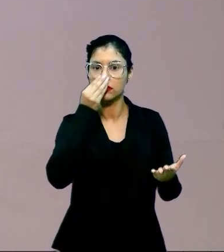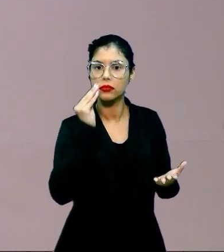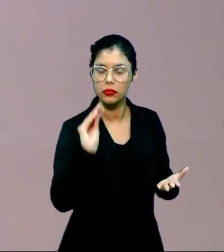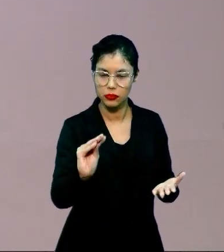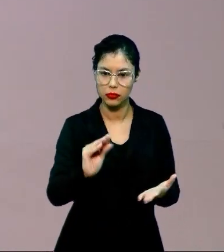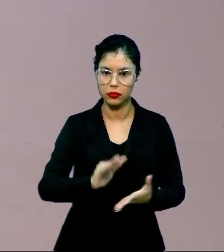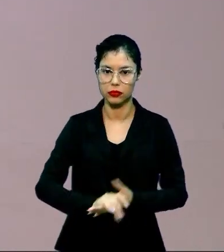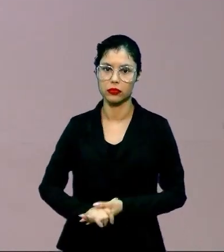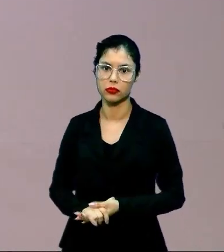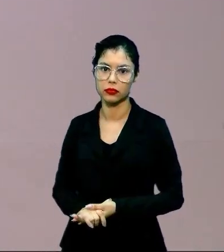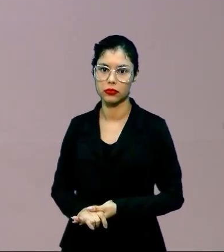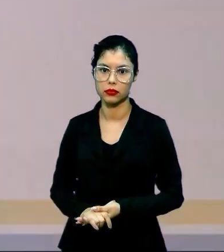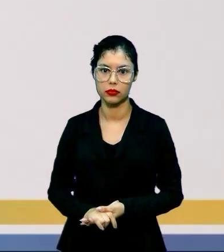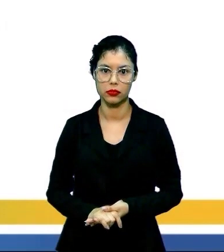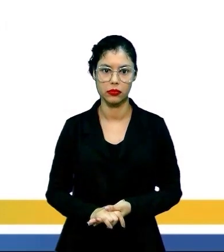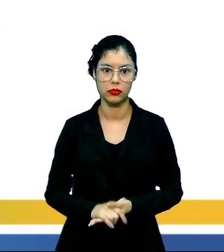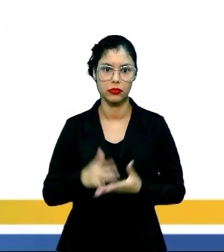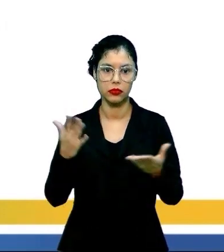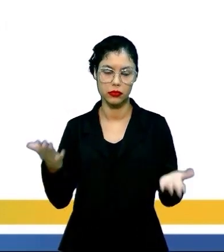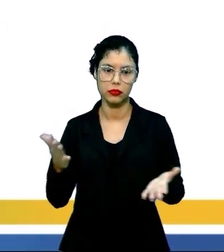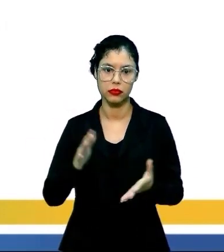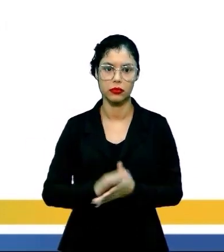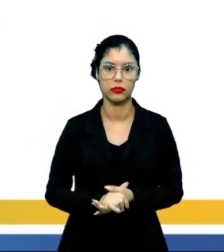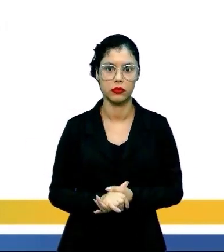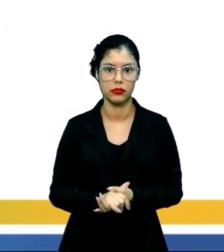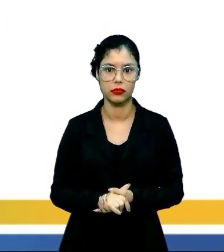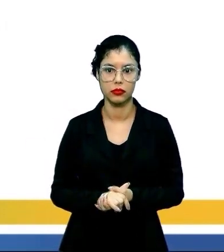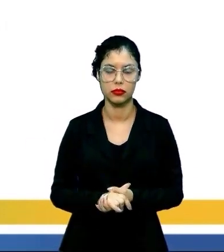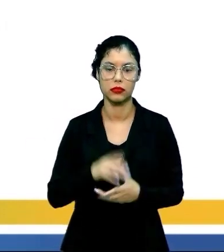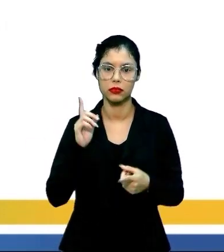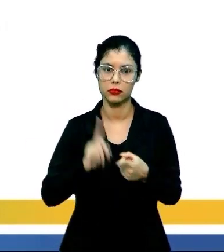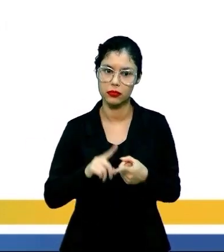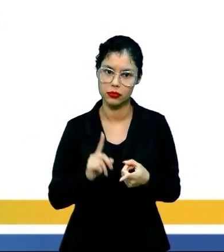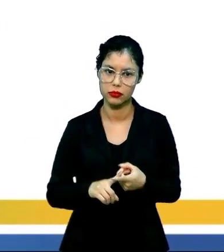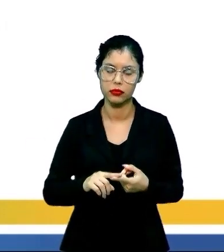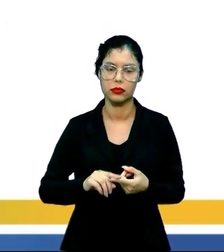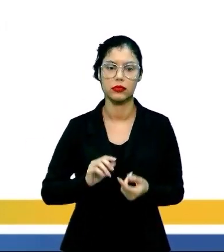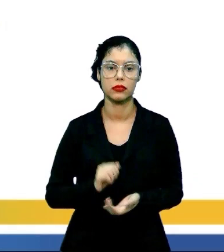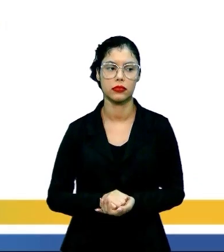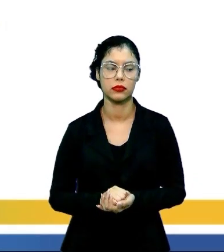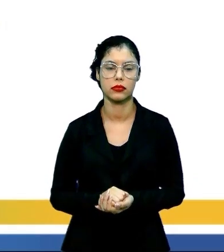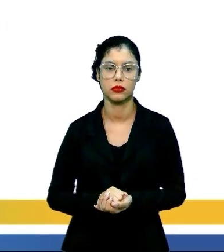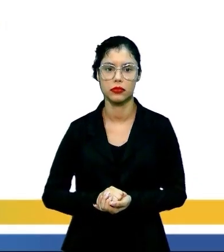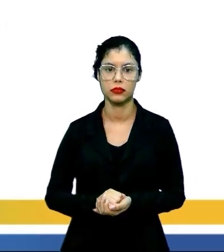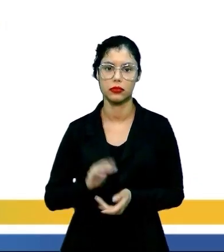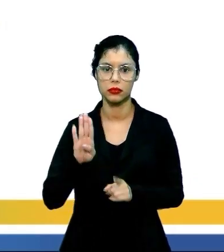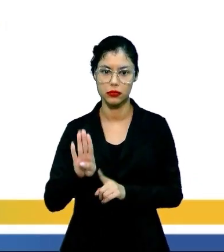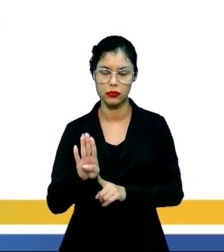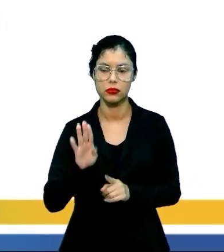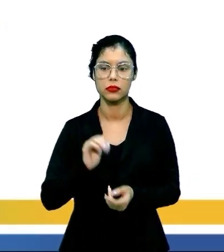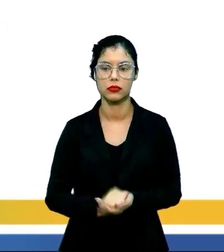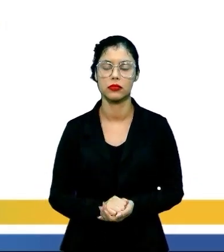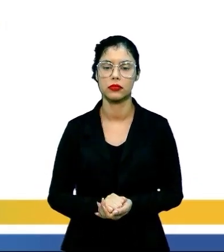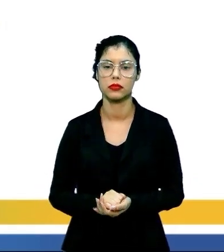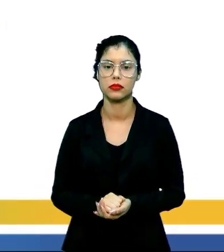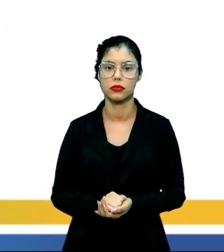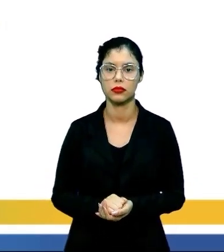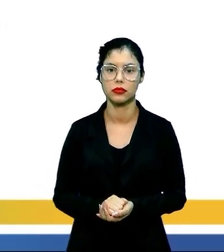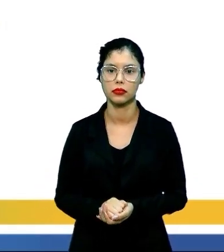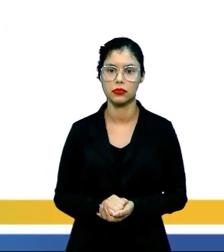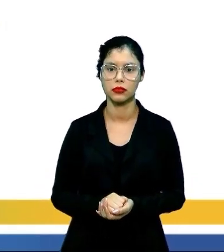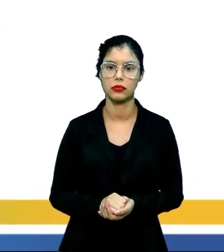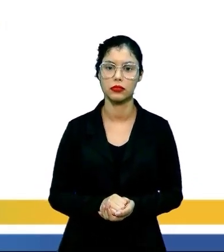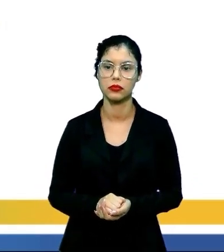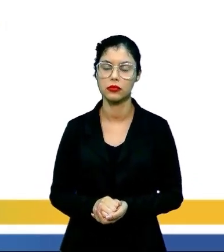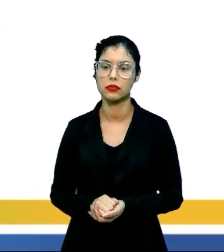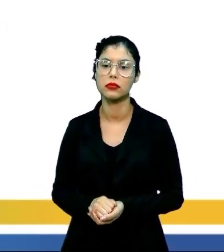discriminação que ele sofre, tá? Então, por que não seria aí a letra B? A tendência